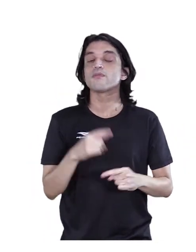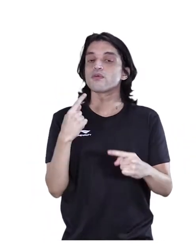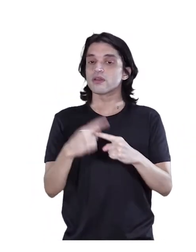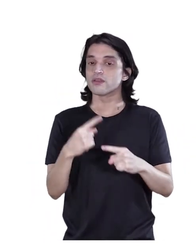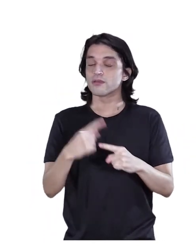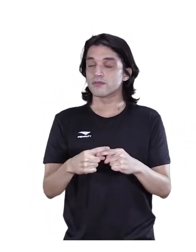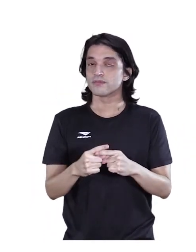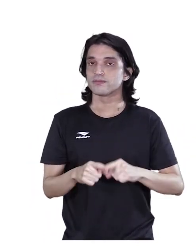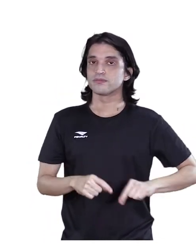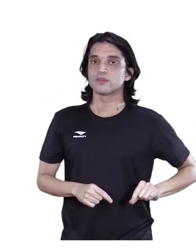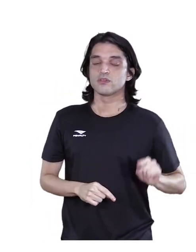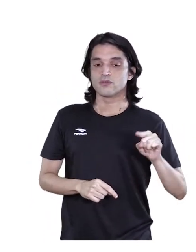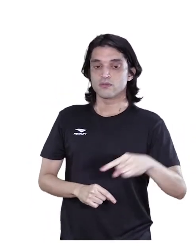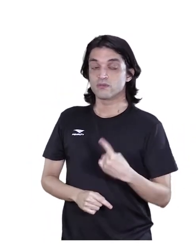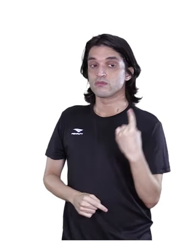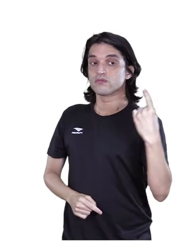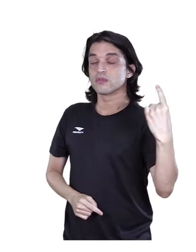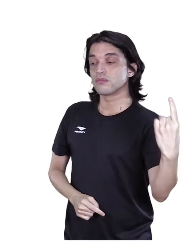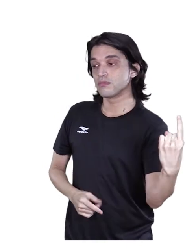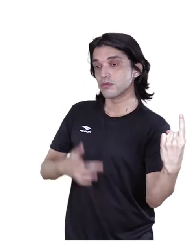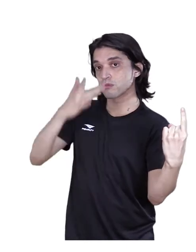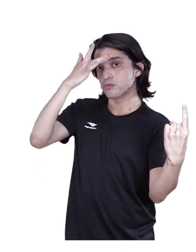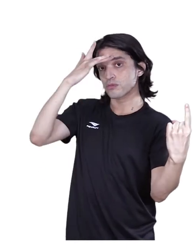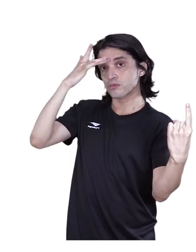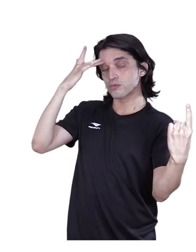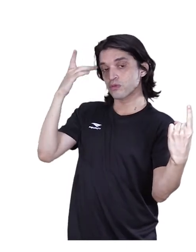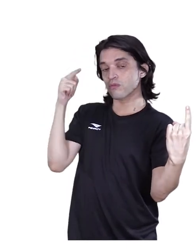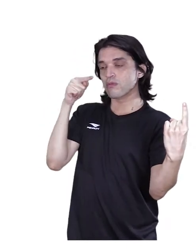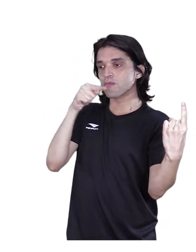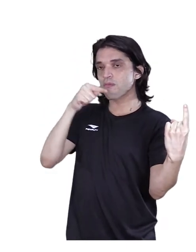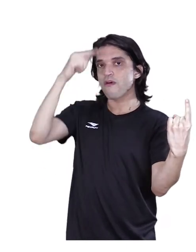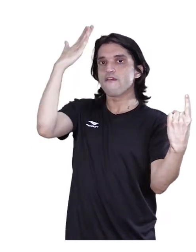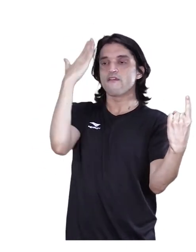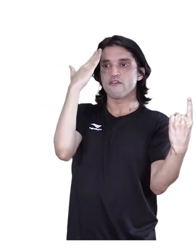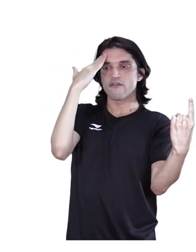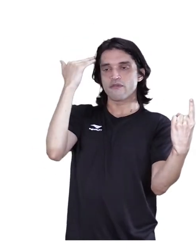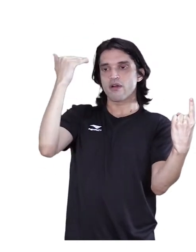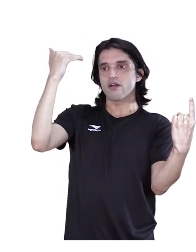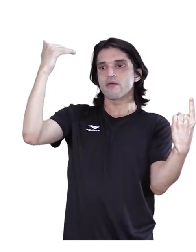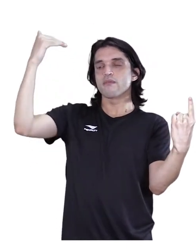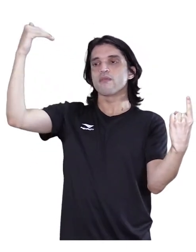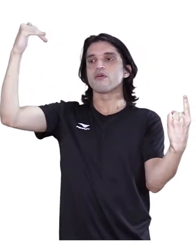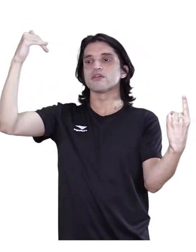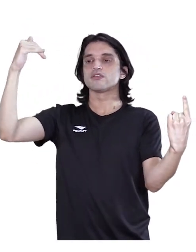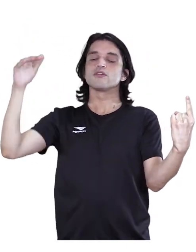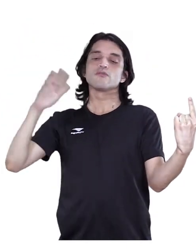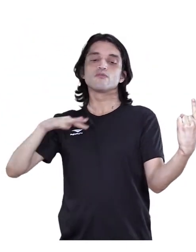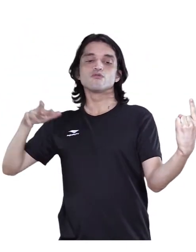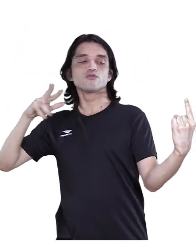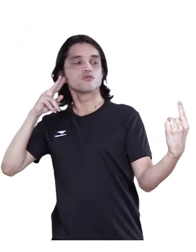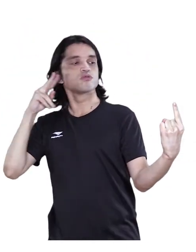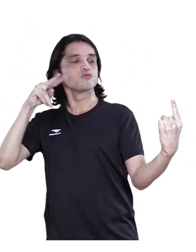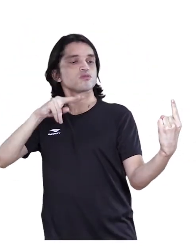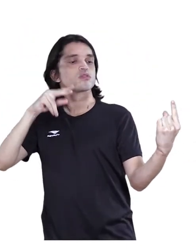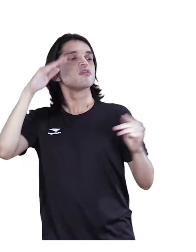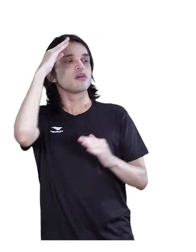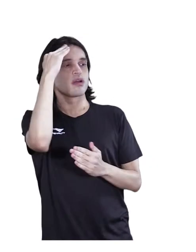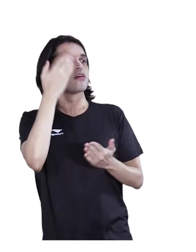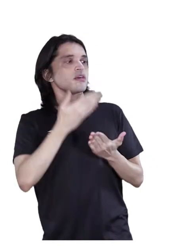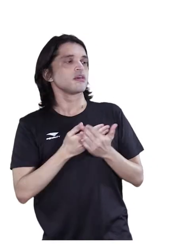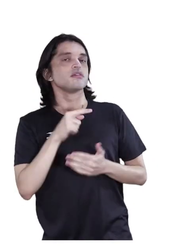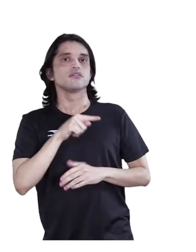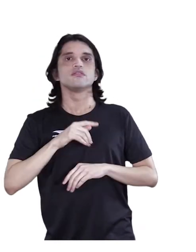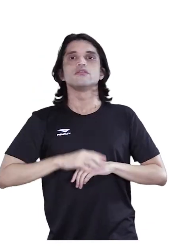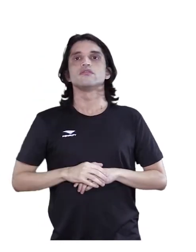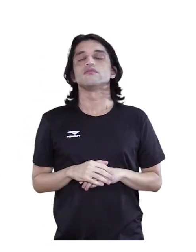de alguém publicamente considerado autoridade na área. Exemplo, no livro didático X, as personagens